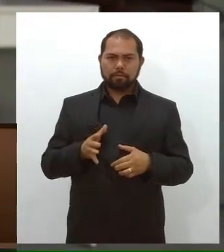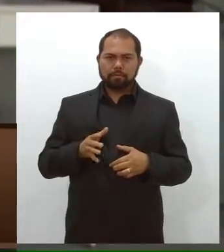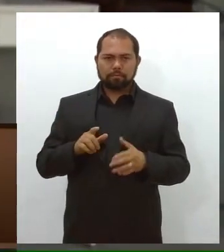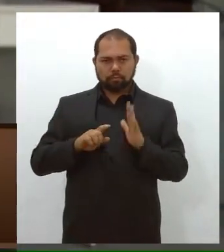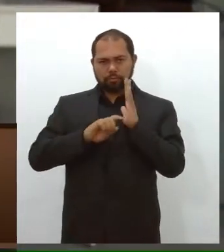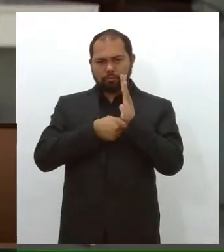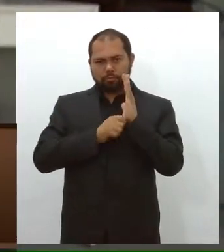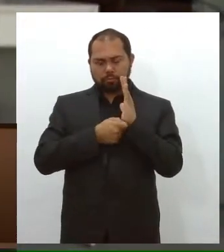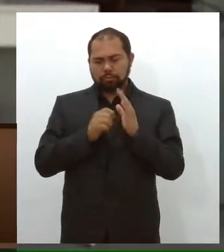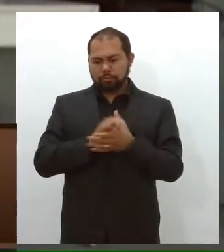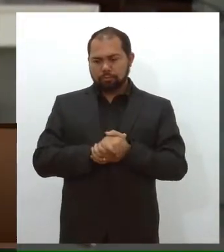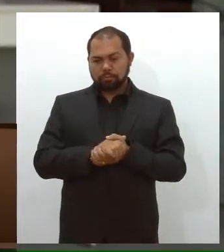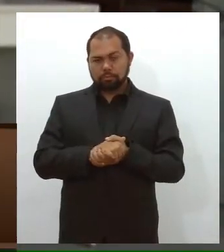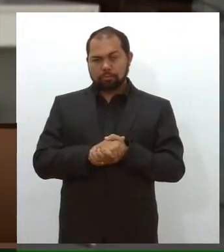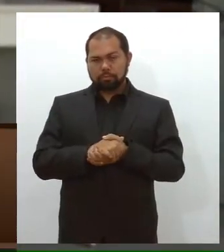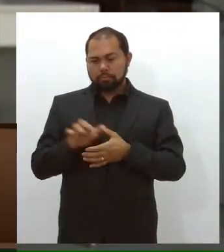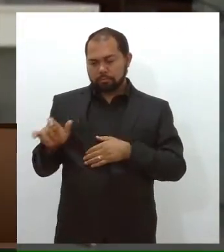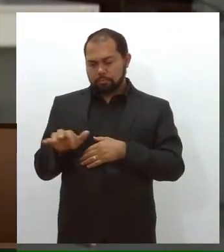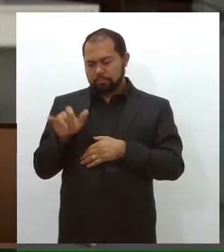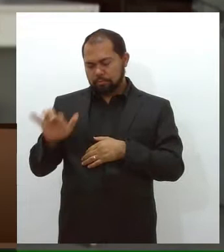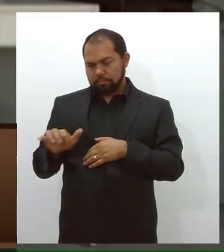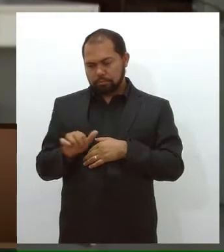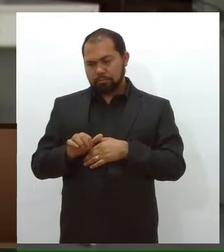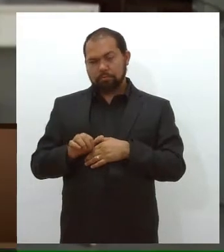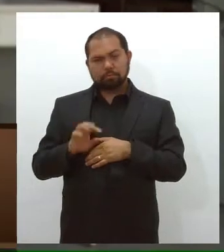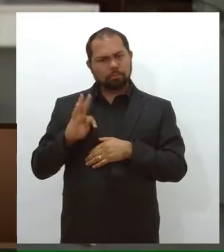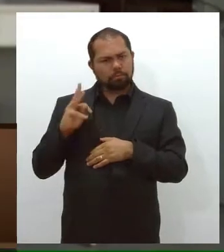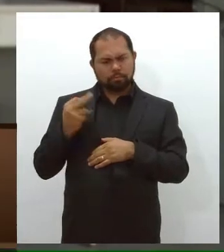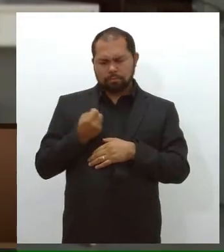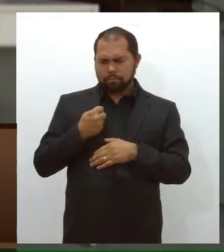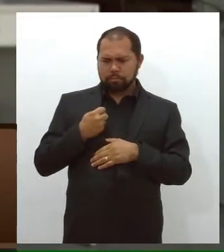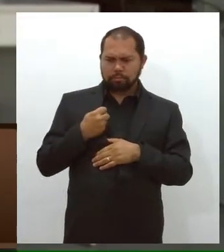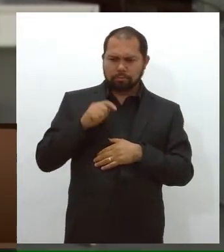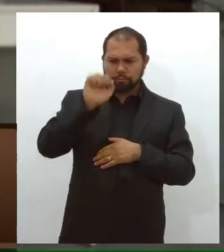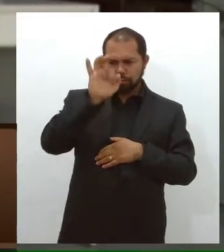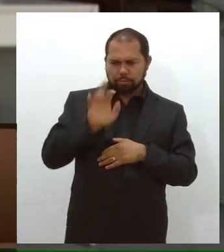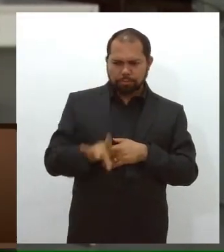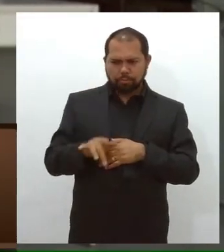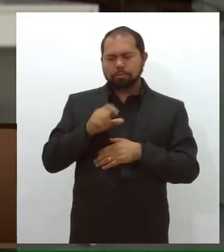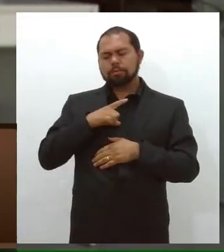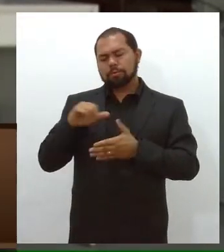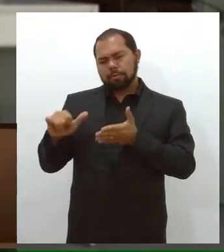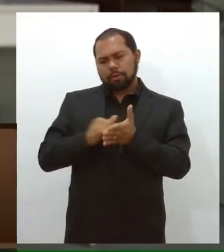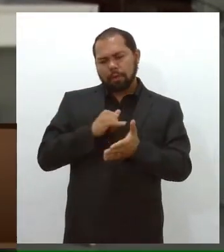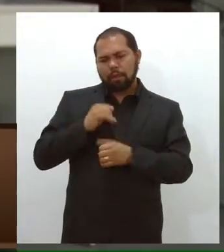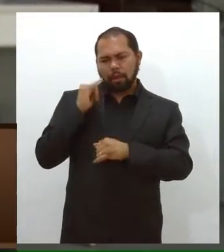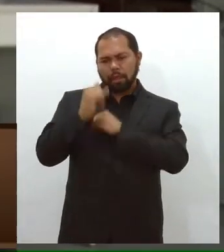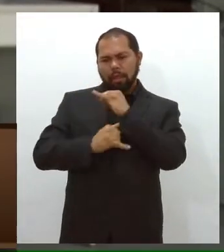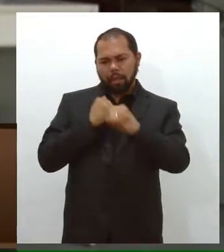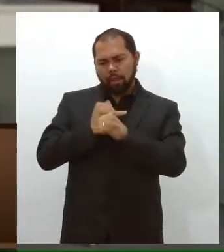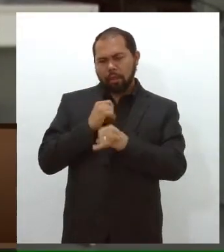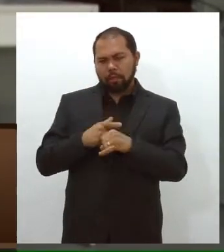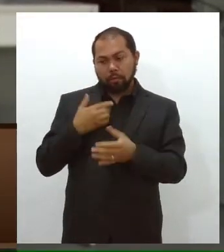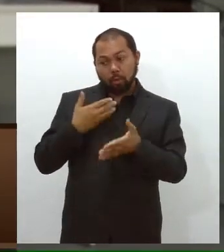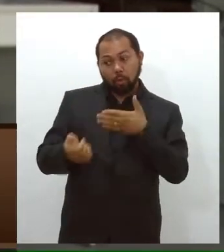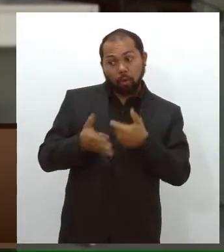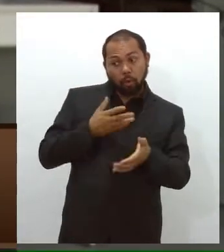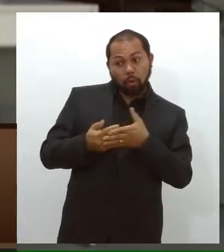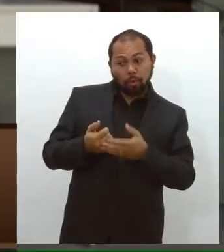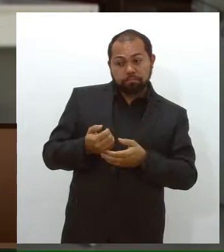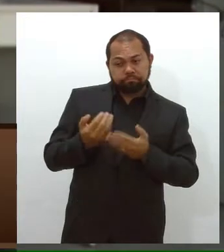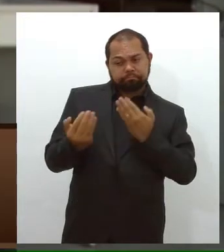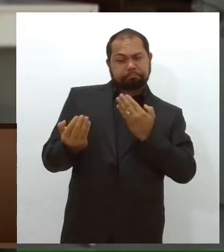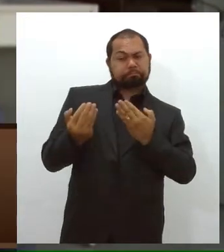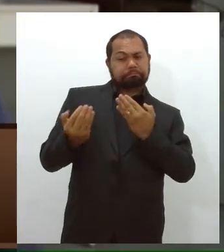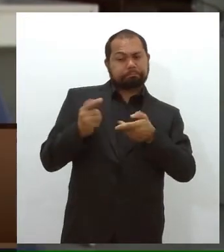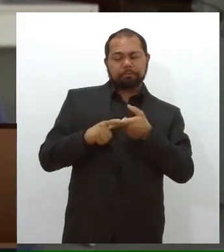das urnas são criptografados, tem assinatura eletrônica, qualquer tipo de atividade incomum, a urna não funcionaria